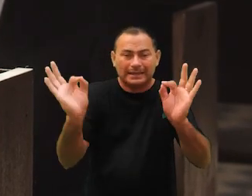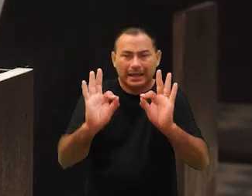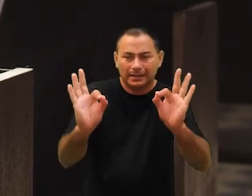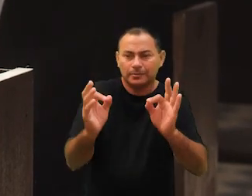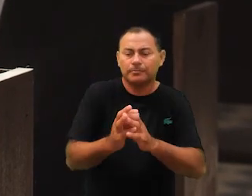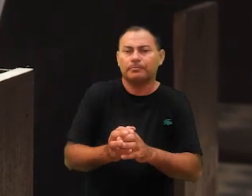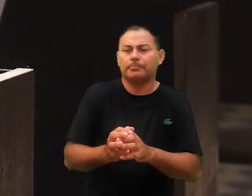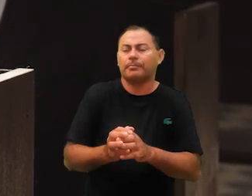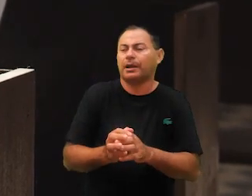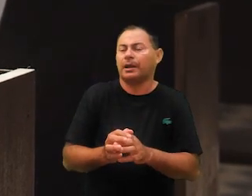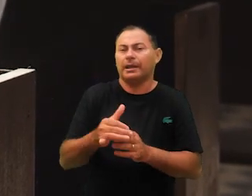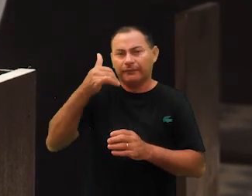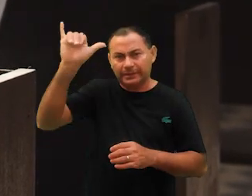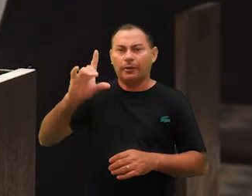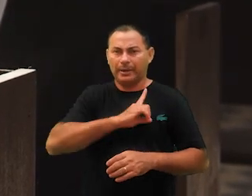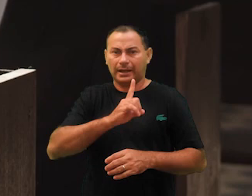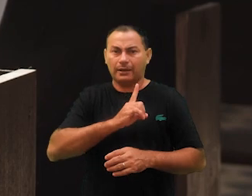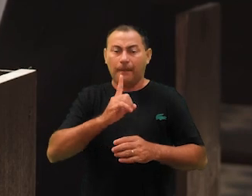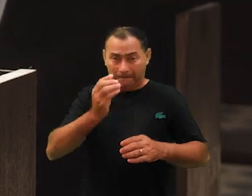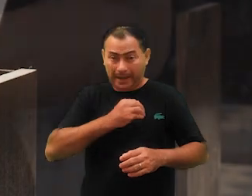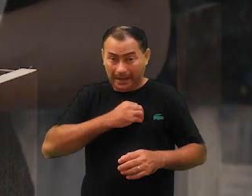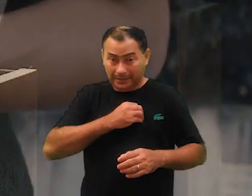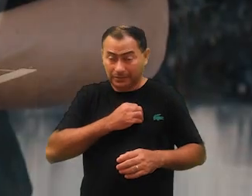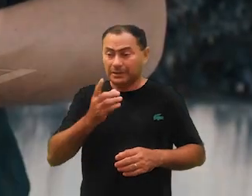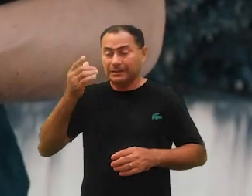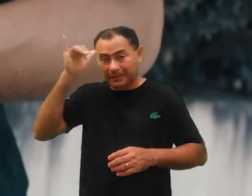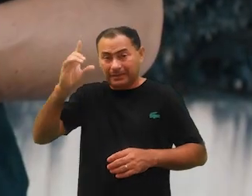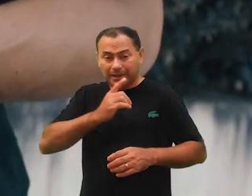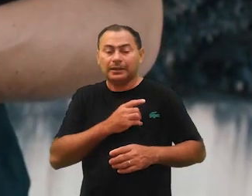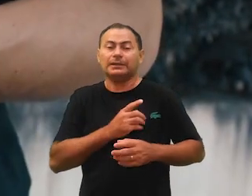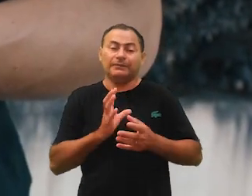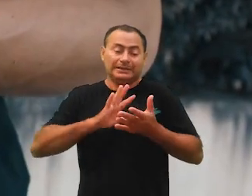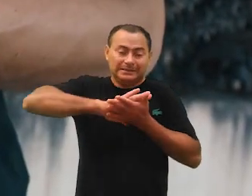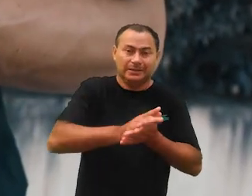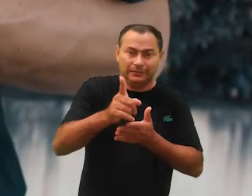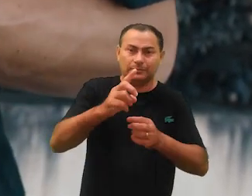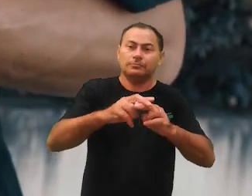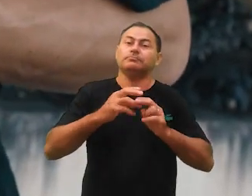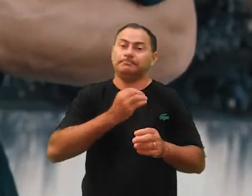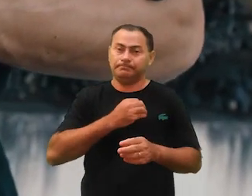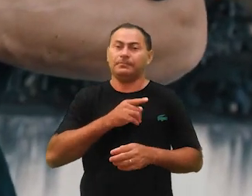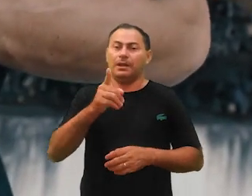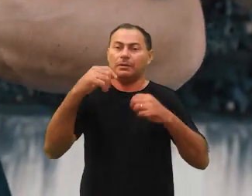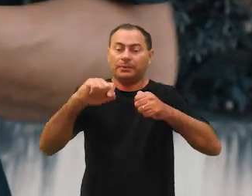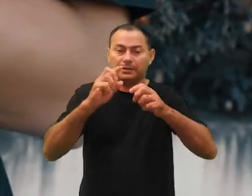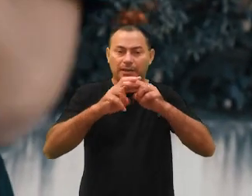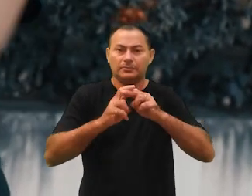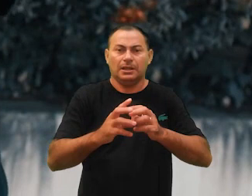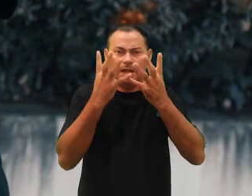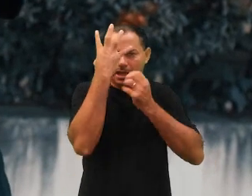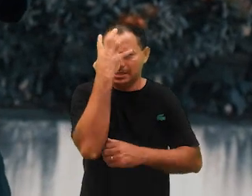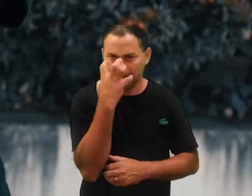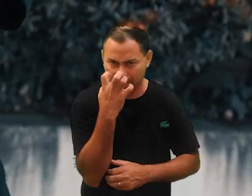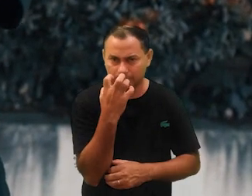fizer nada a respeito do pecado, ele vai destruí-lo. O pecado é assim. Por isso, você tem que